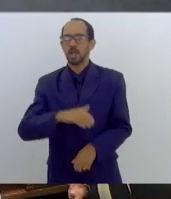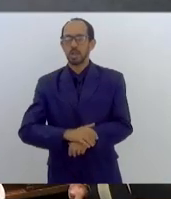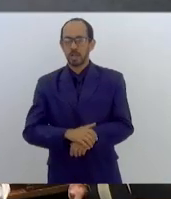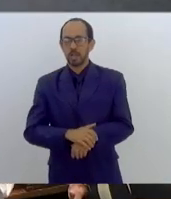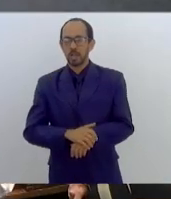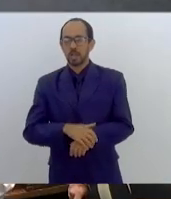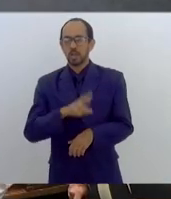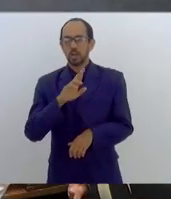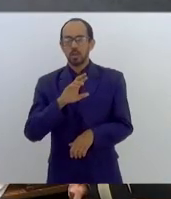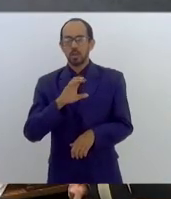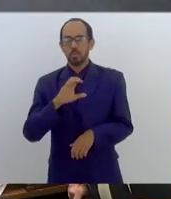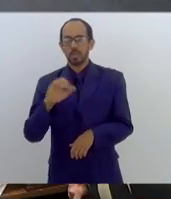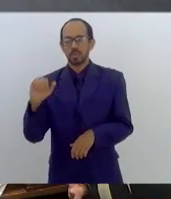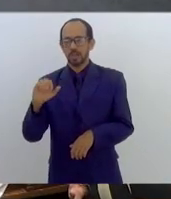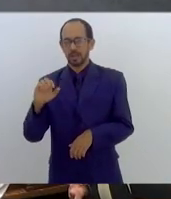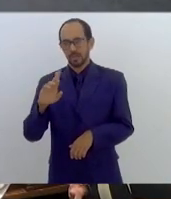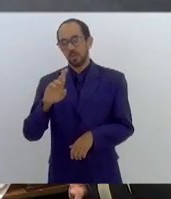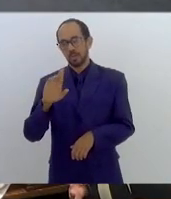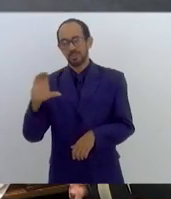Nosso José Graciosa.